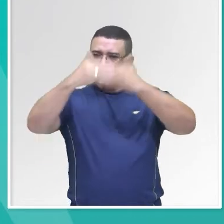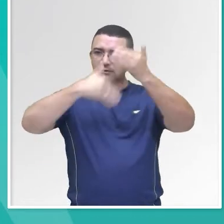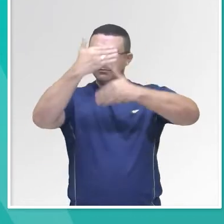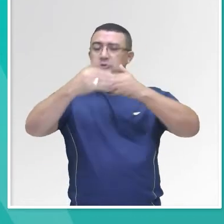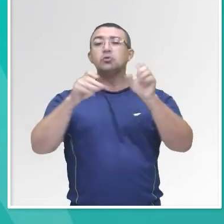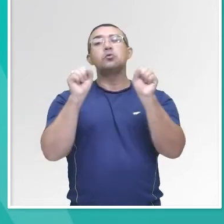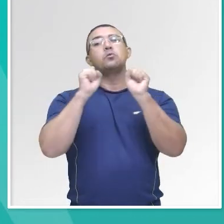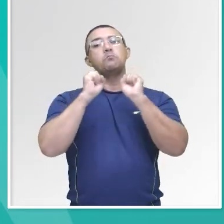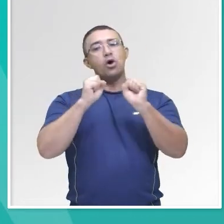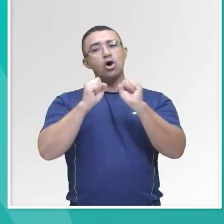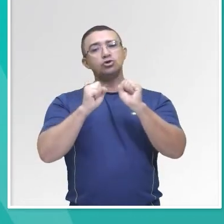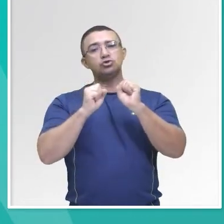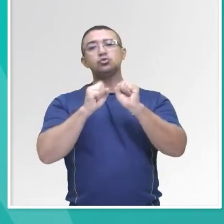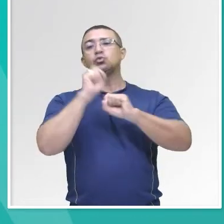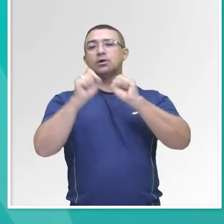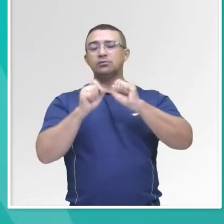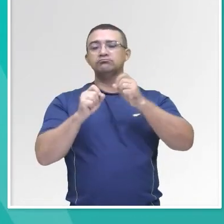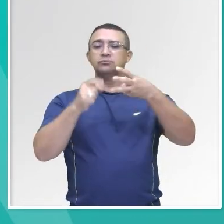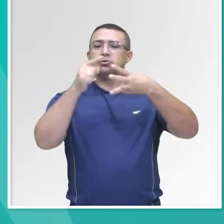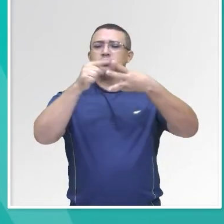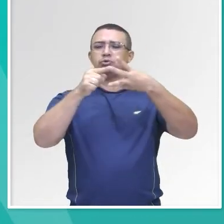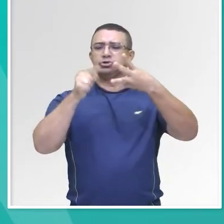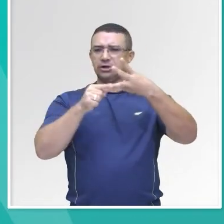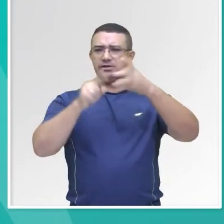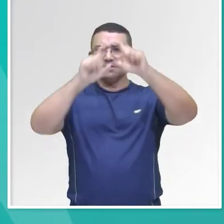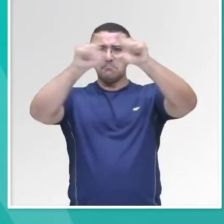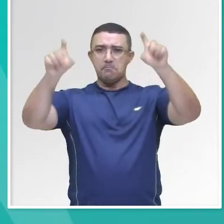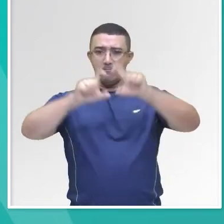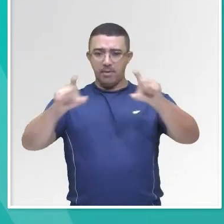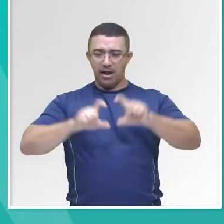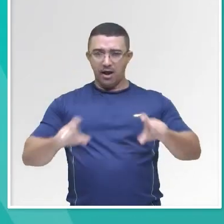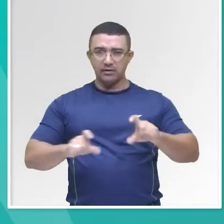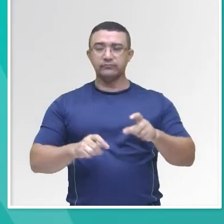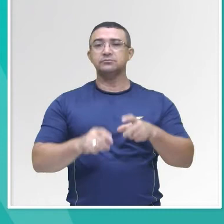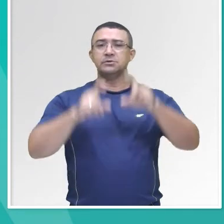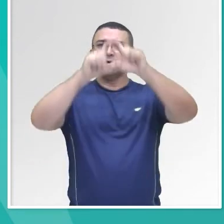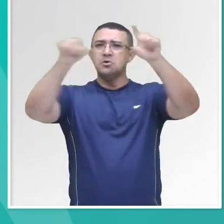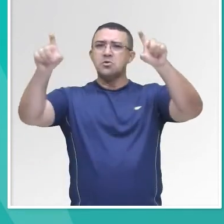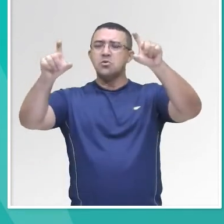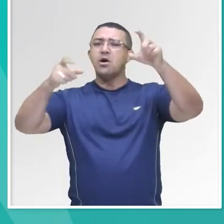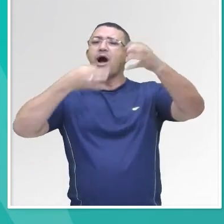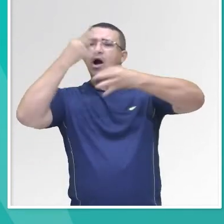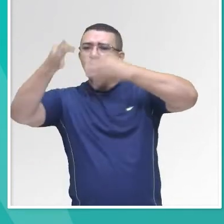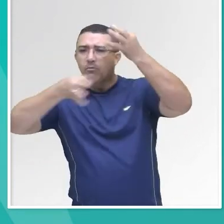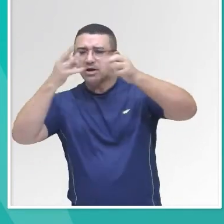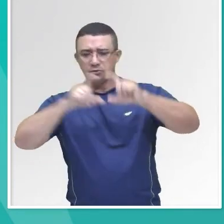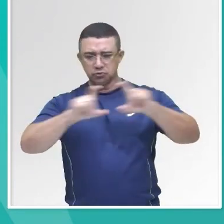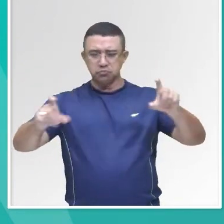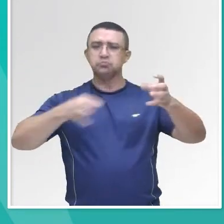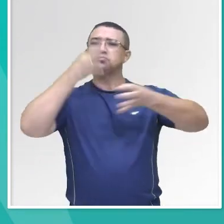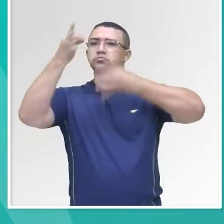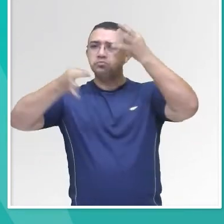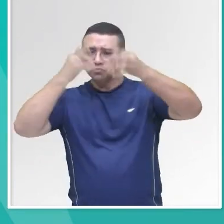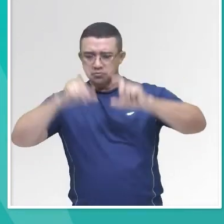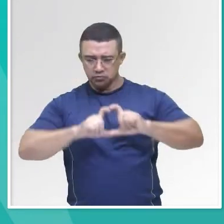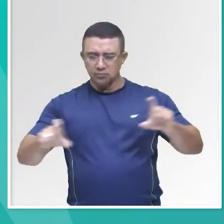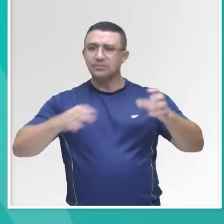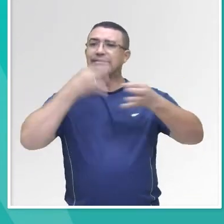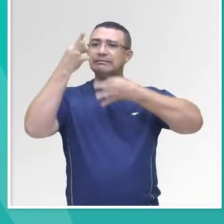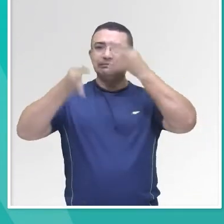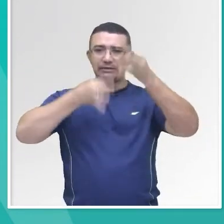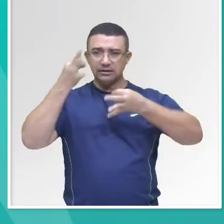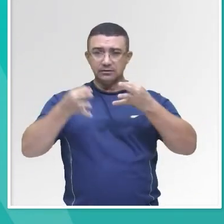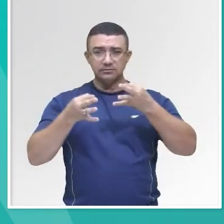do tema que está sendo trabalhado. O segundo argumento e o terceiro. 1, 2, 3 parágrafos